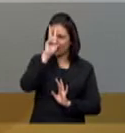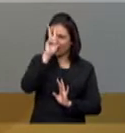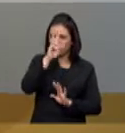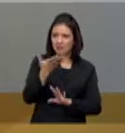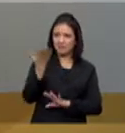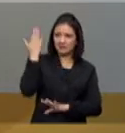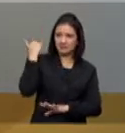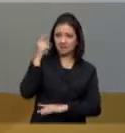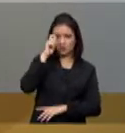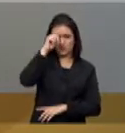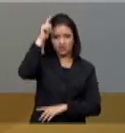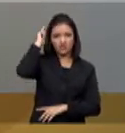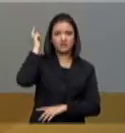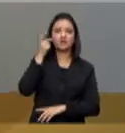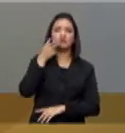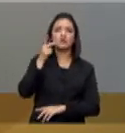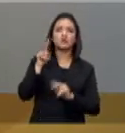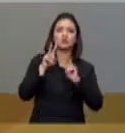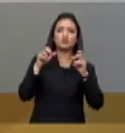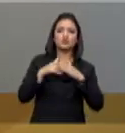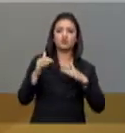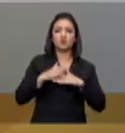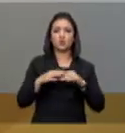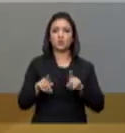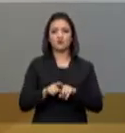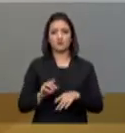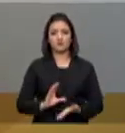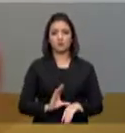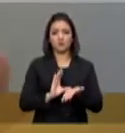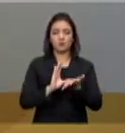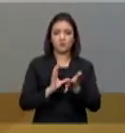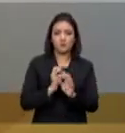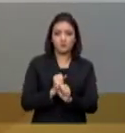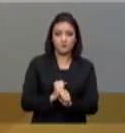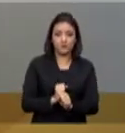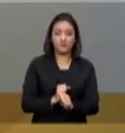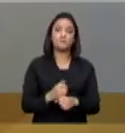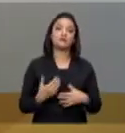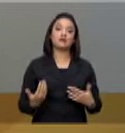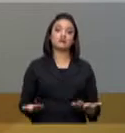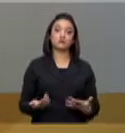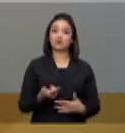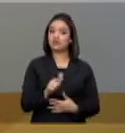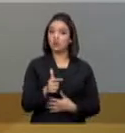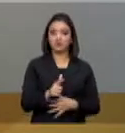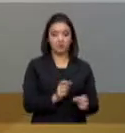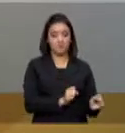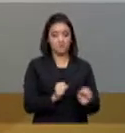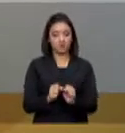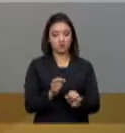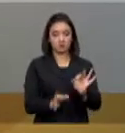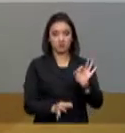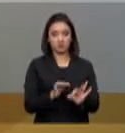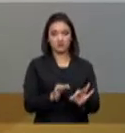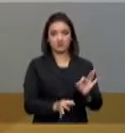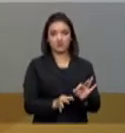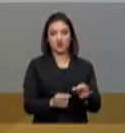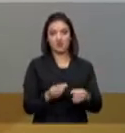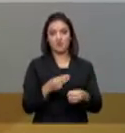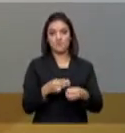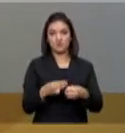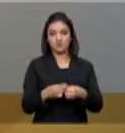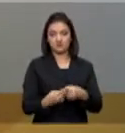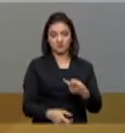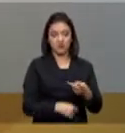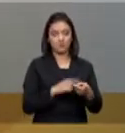Paulo. Foi discutido isso na Constituinte, como não há um Poder Judiciário Municipal, nem um Ministério Público Municipal, não haveria como